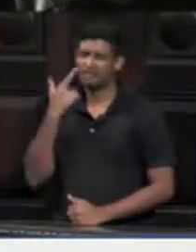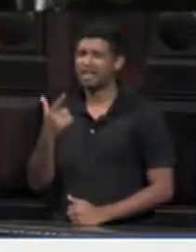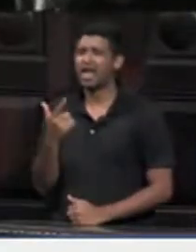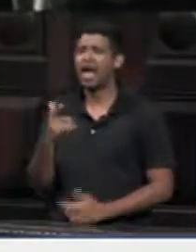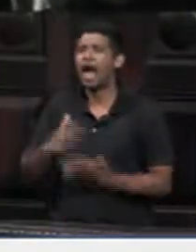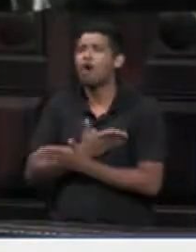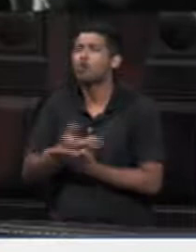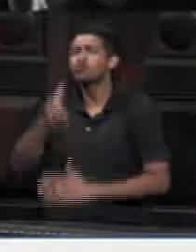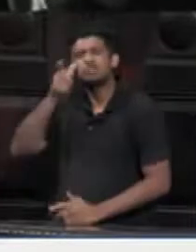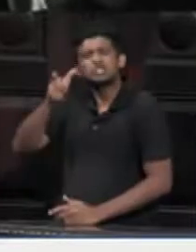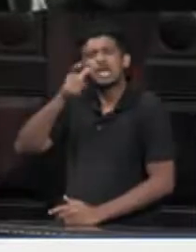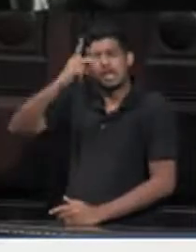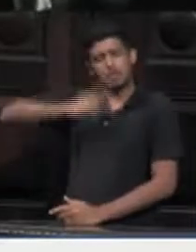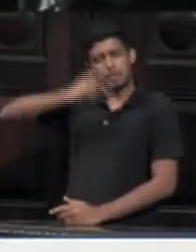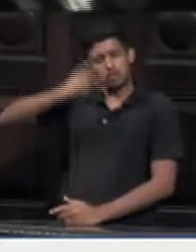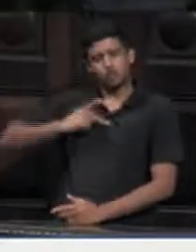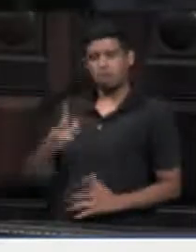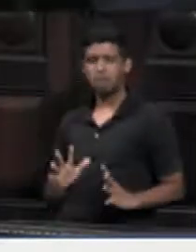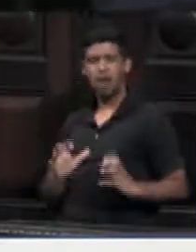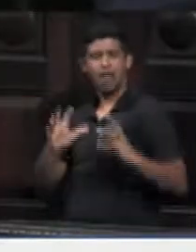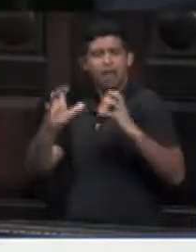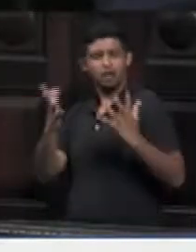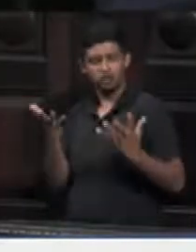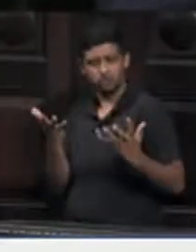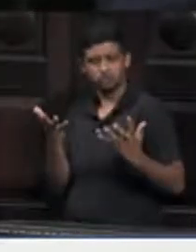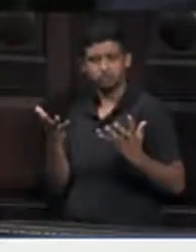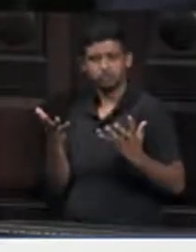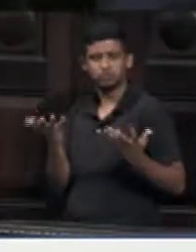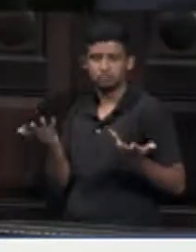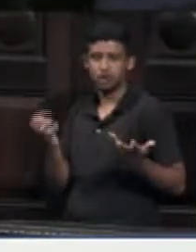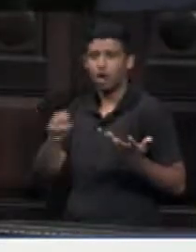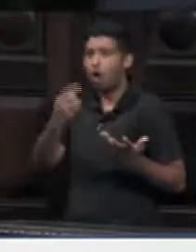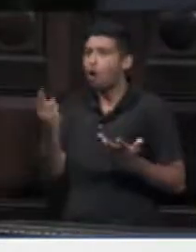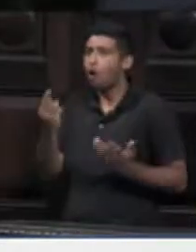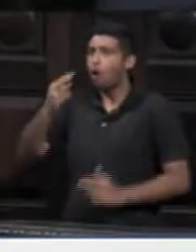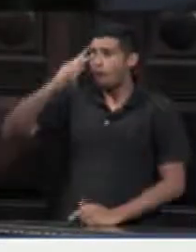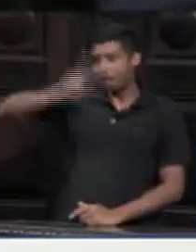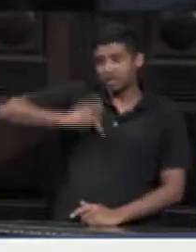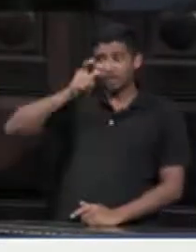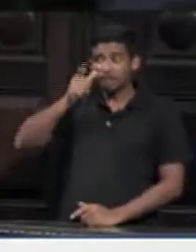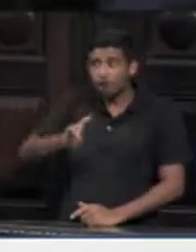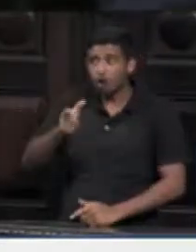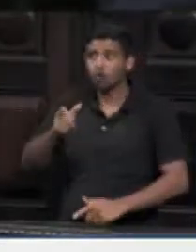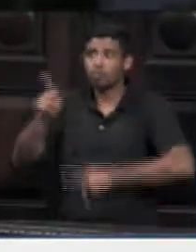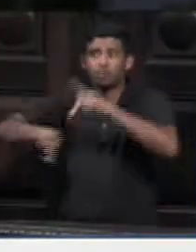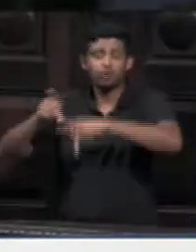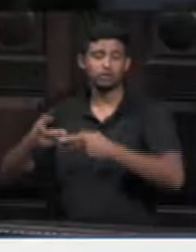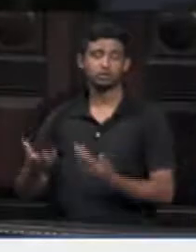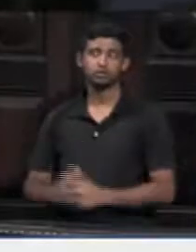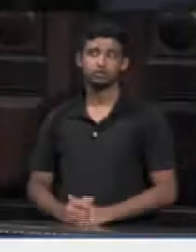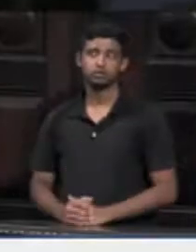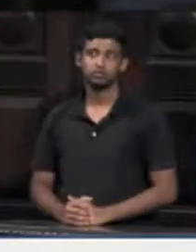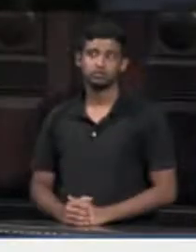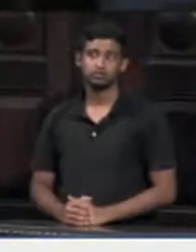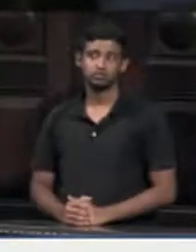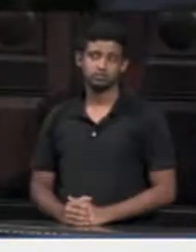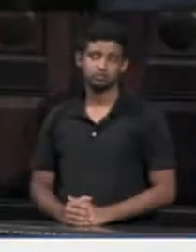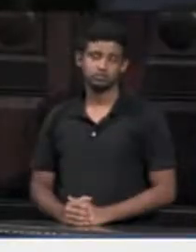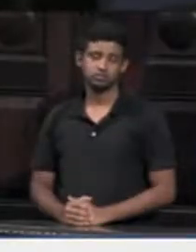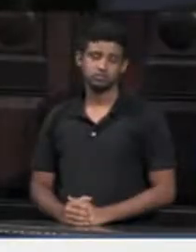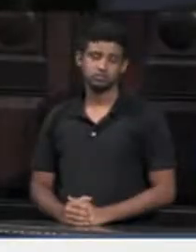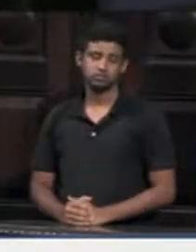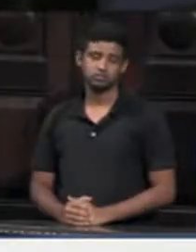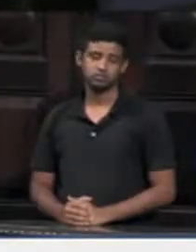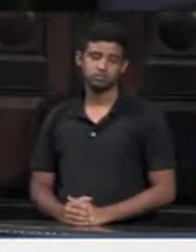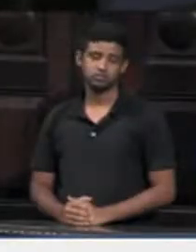interesses coletivos com os interesses de outras coletividades. Senhor presidente, pela ordem. Então, eu queria